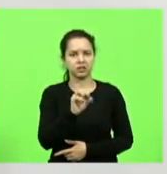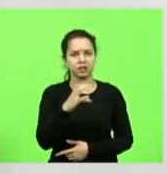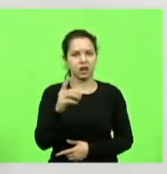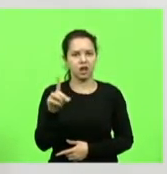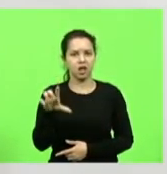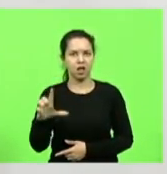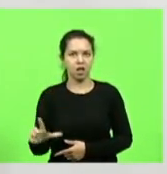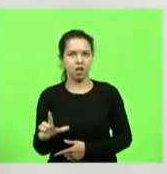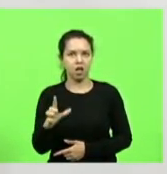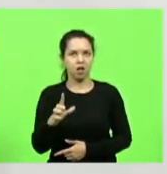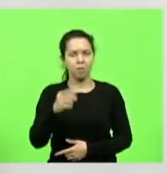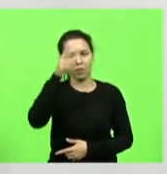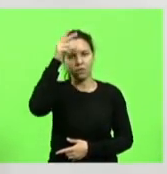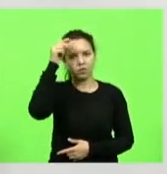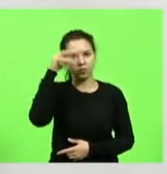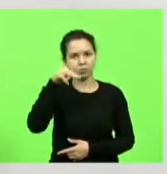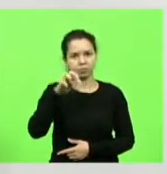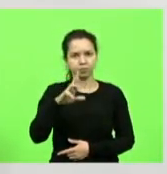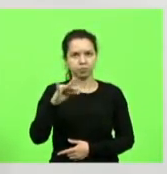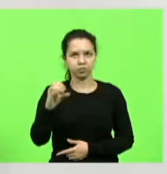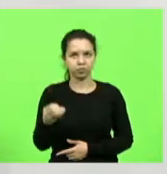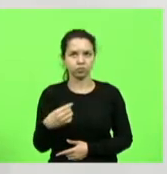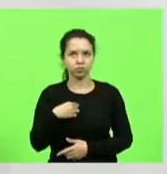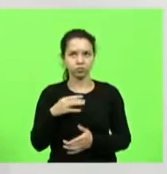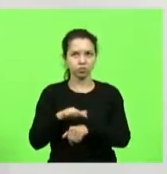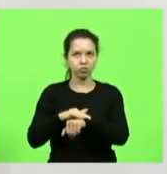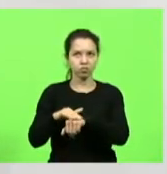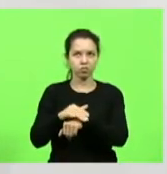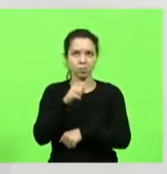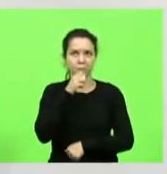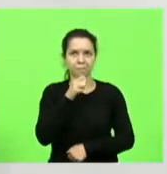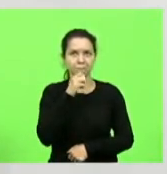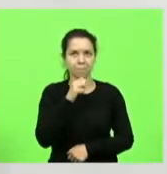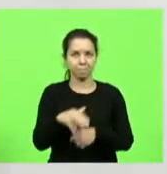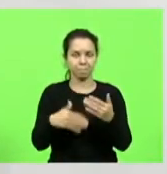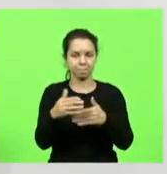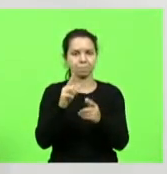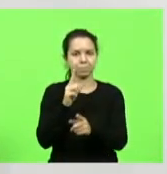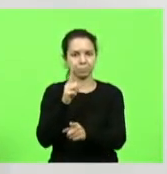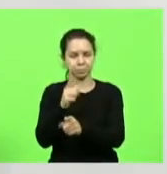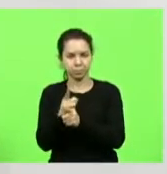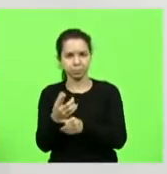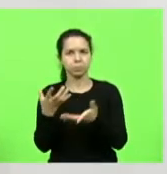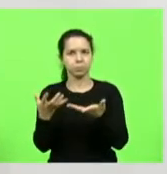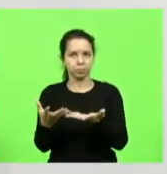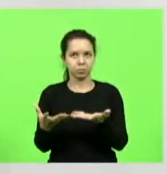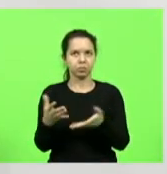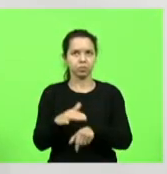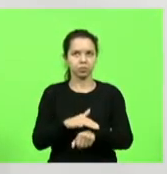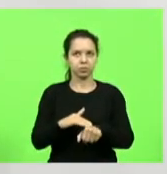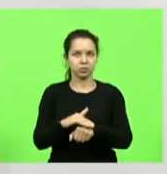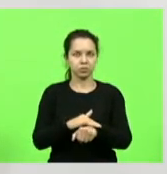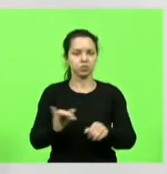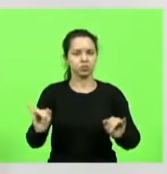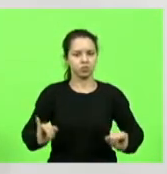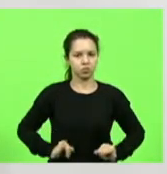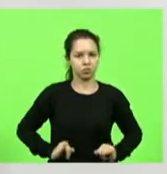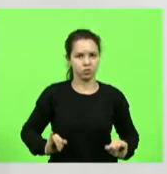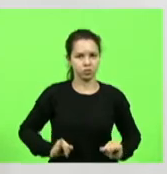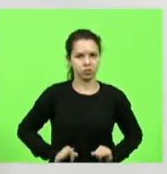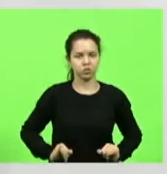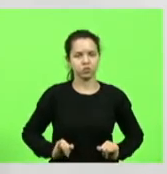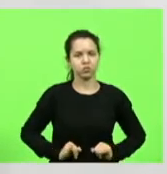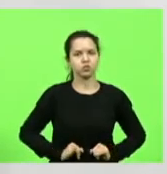exemplo, o prefeito Mário Delbrano, não tive a oportunidade de conversar, mas quando eu encontrar, eu vou fazer questão. Sofreu tanto, né, os maus